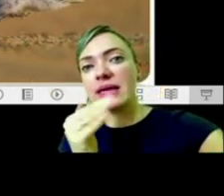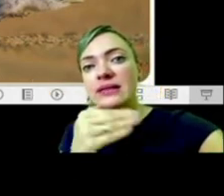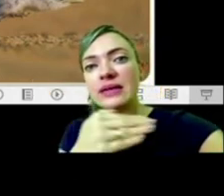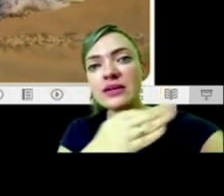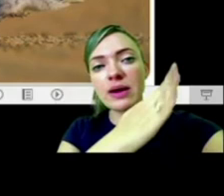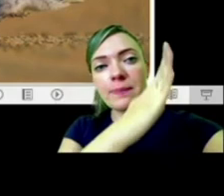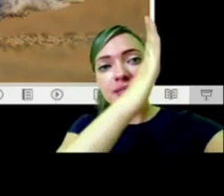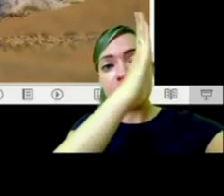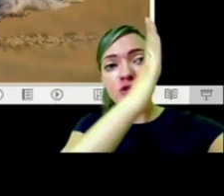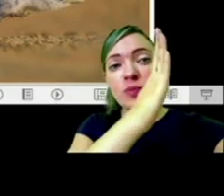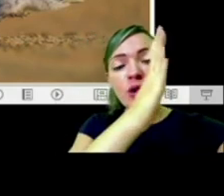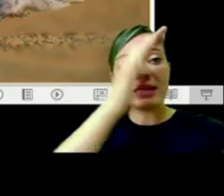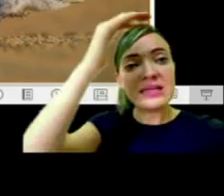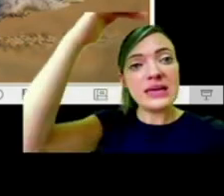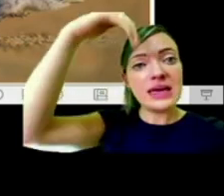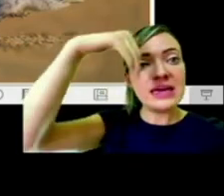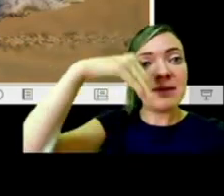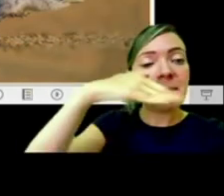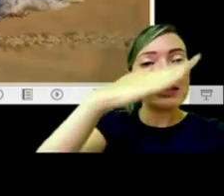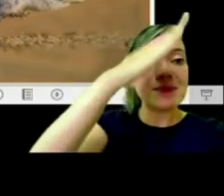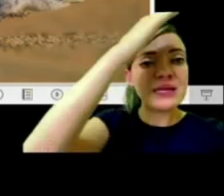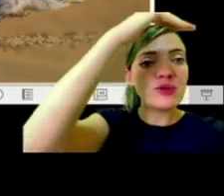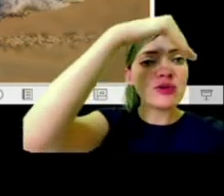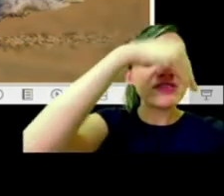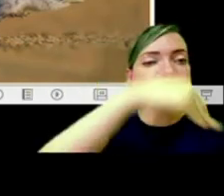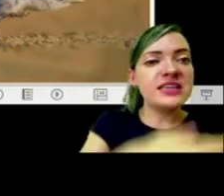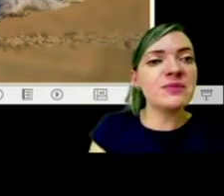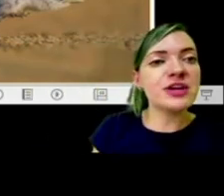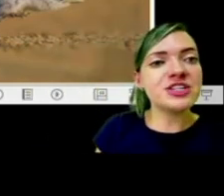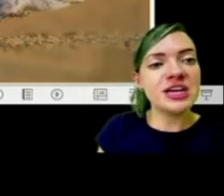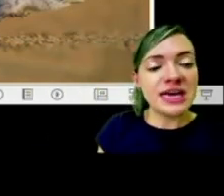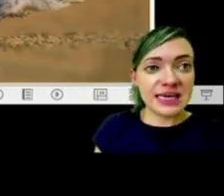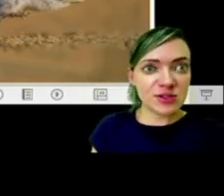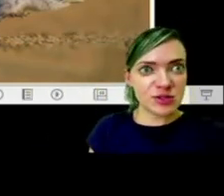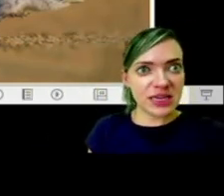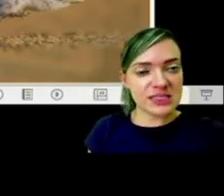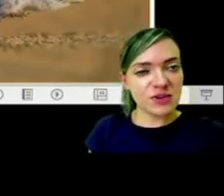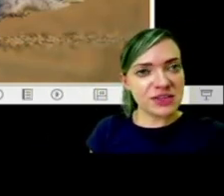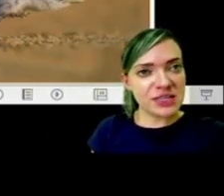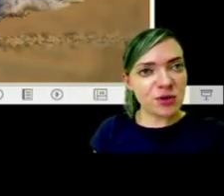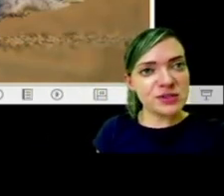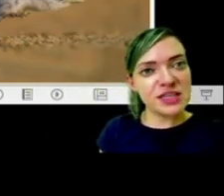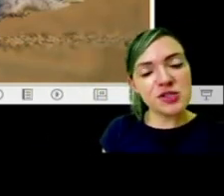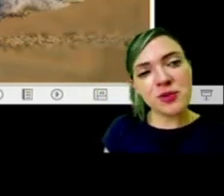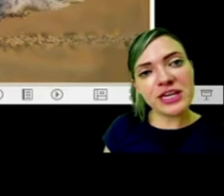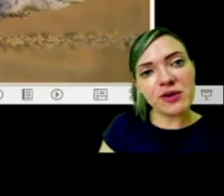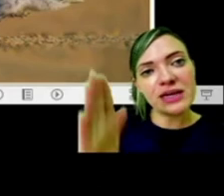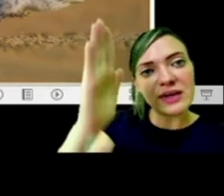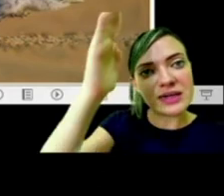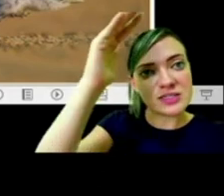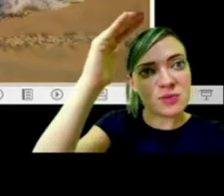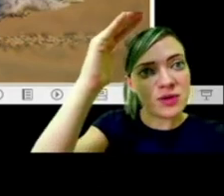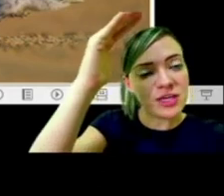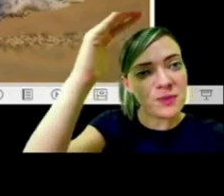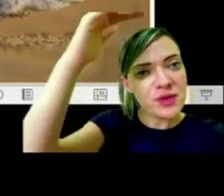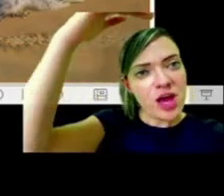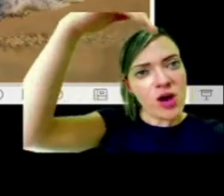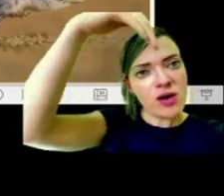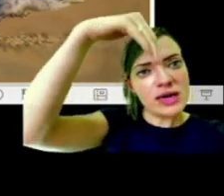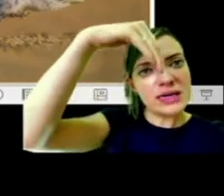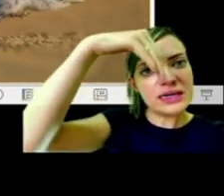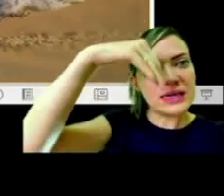população ela entra ali numa capacidade suportada, ela passa pela curva sigmoide. E essa oscilação vai ser constante, porque olha, ela cresce um